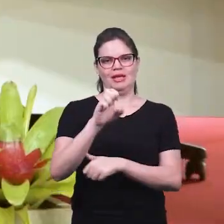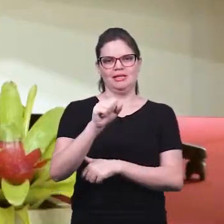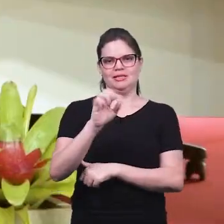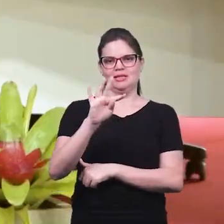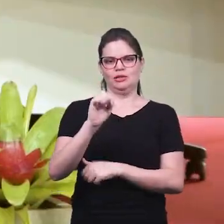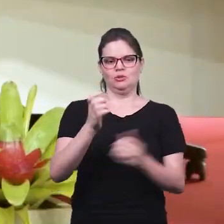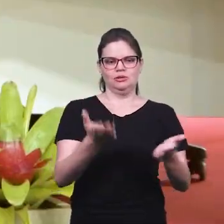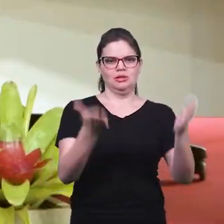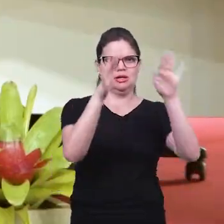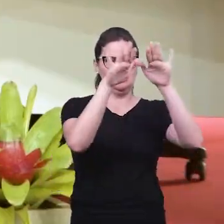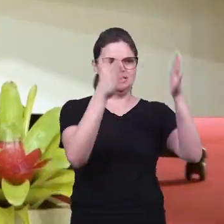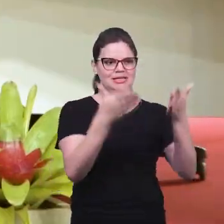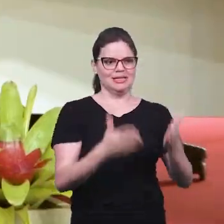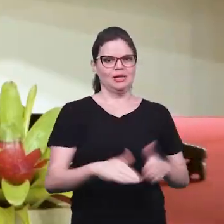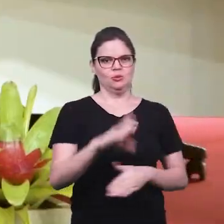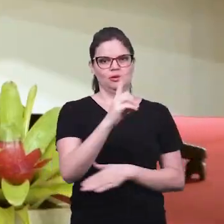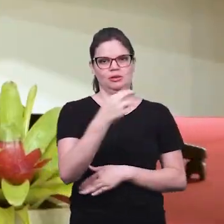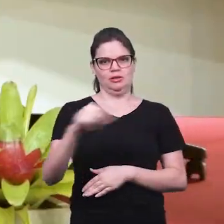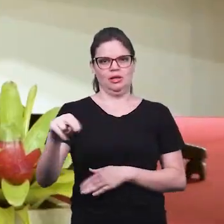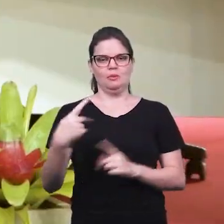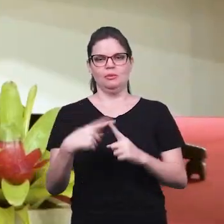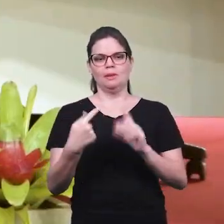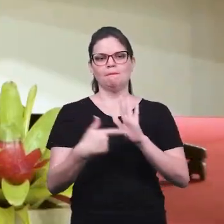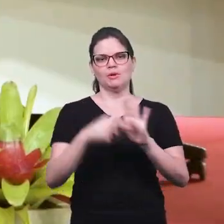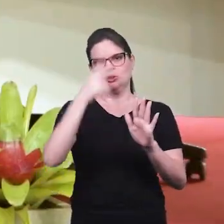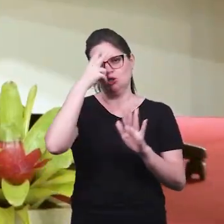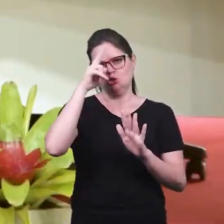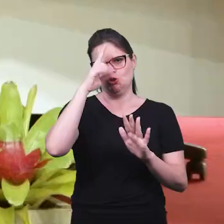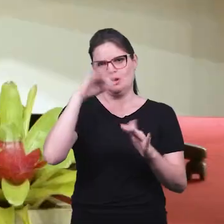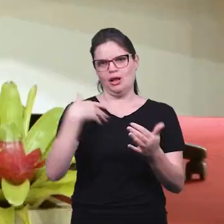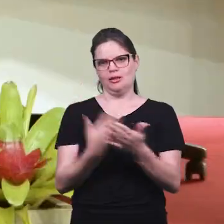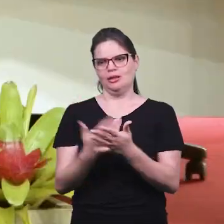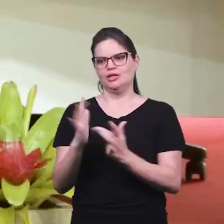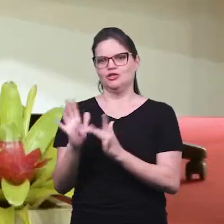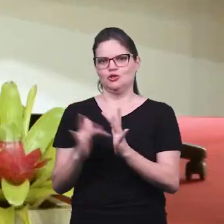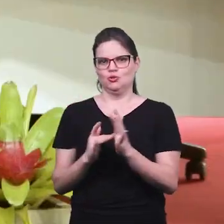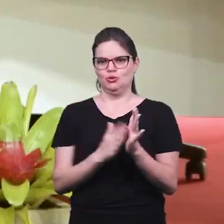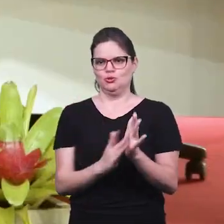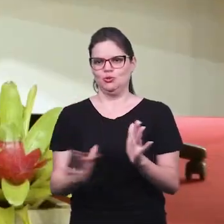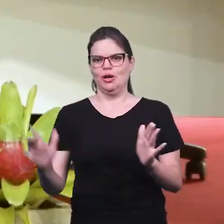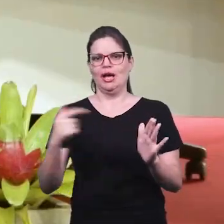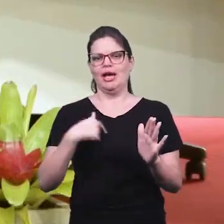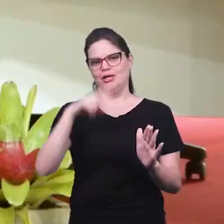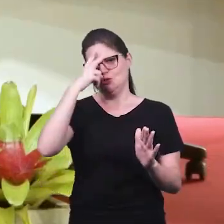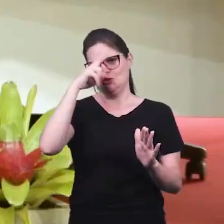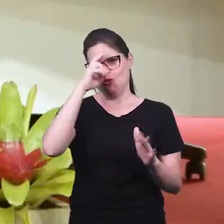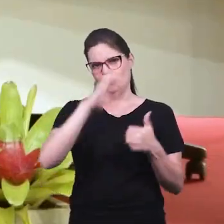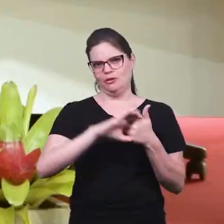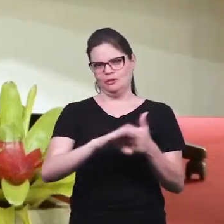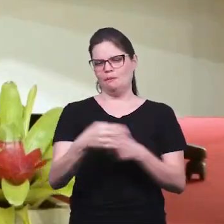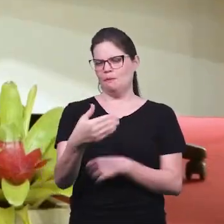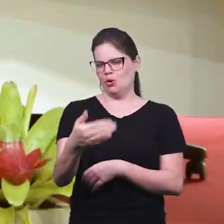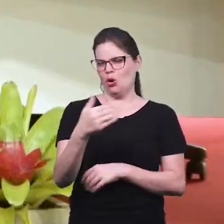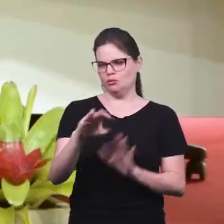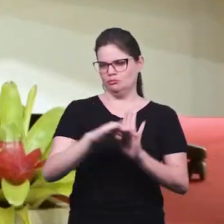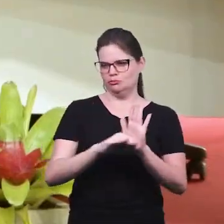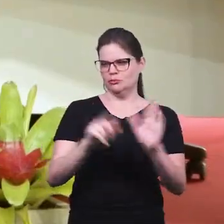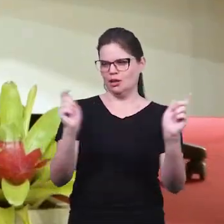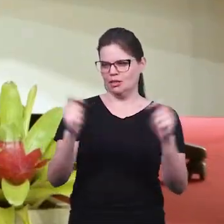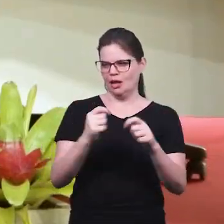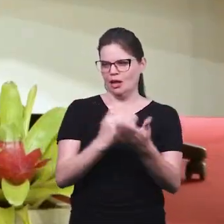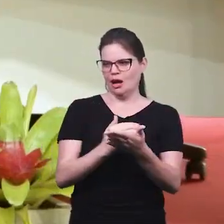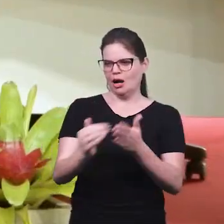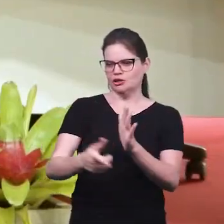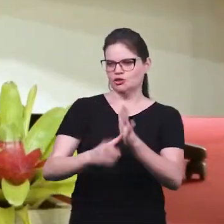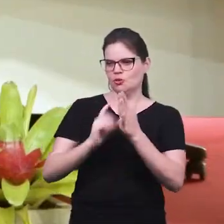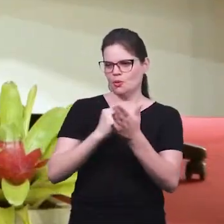mostrar uma história que vem até chegar nos dias de Jesus, né? Do cristianismo, a história do cristianismo. Depois, acho que no próximo programa poderiam comentar, antes de entrar